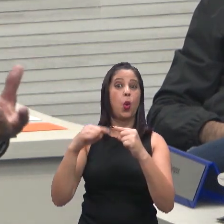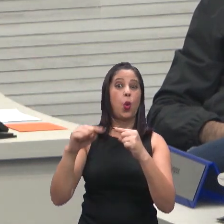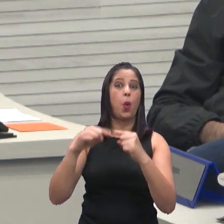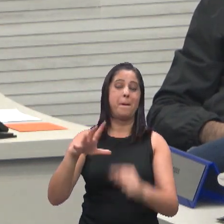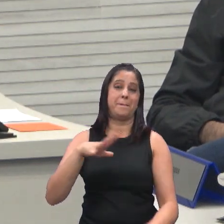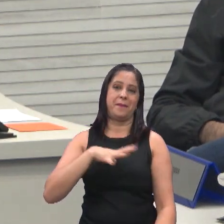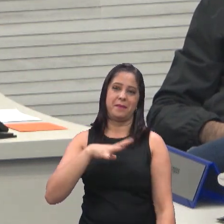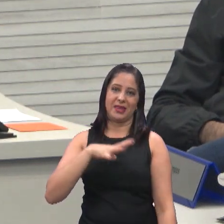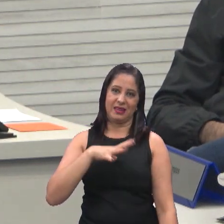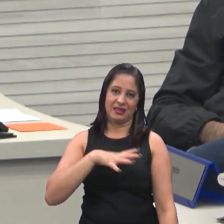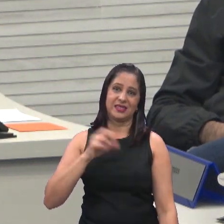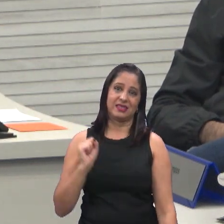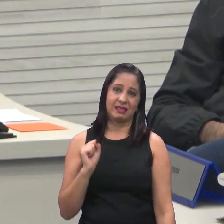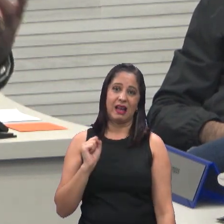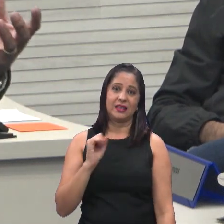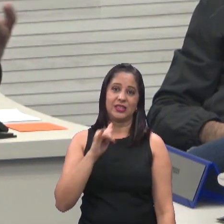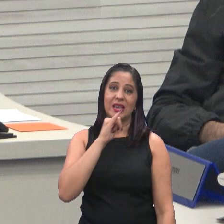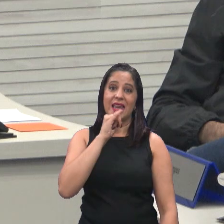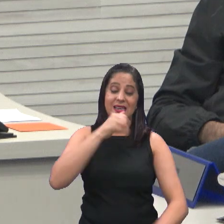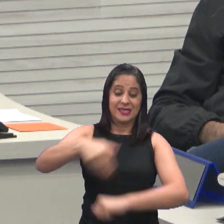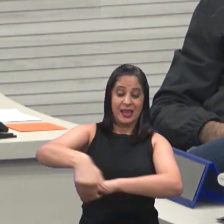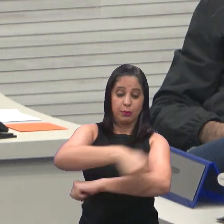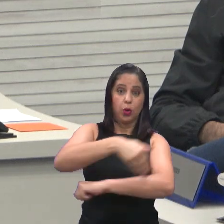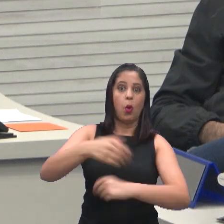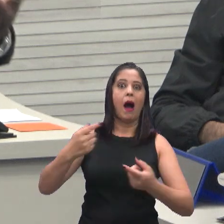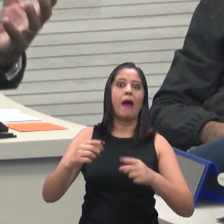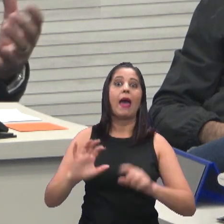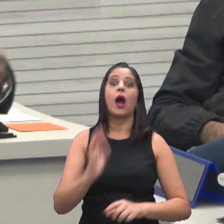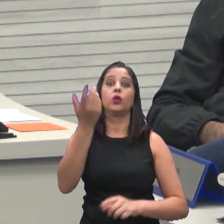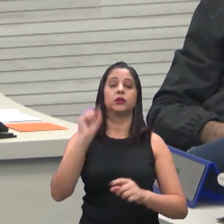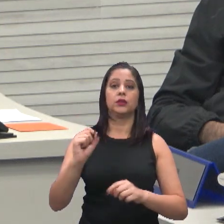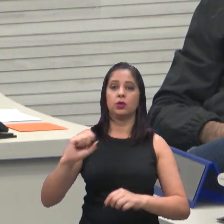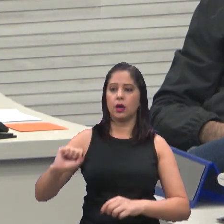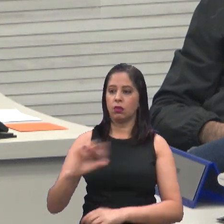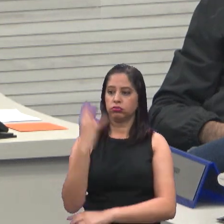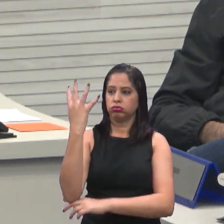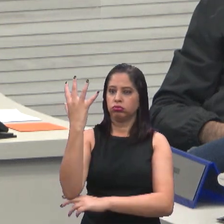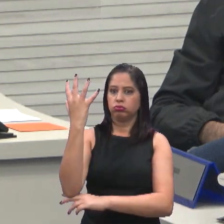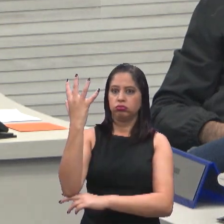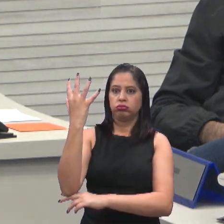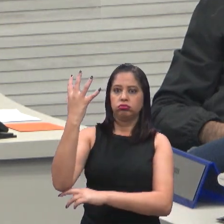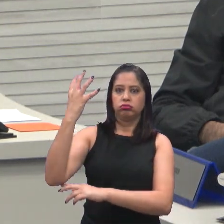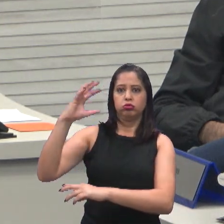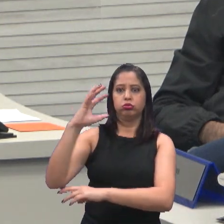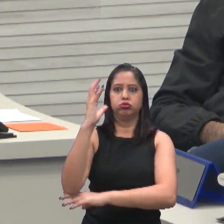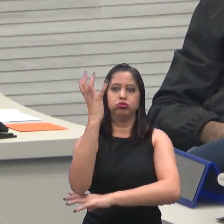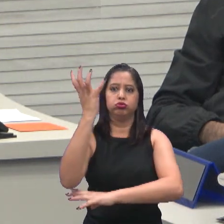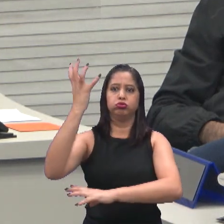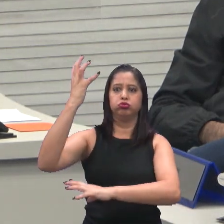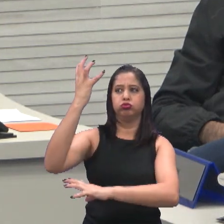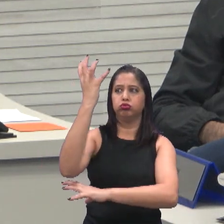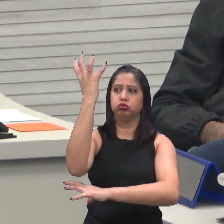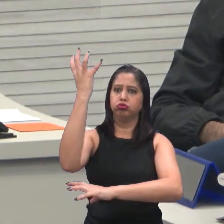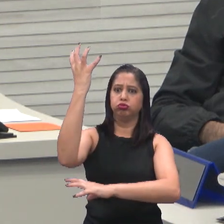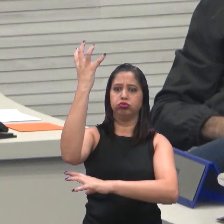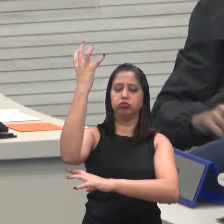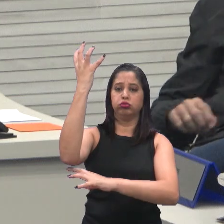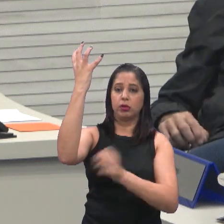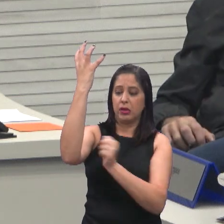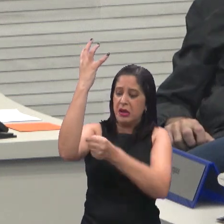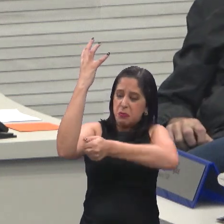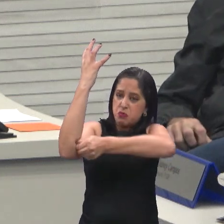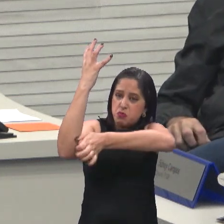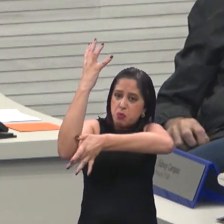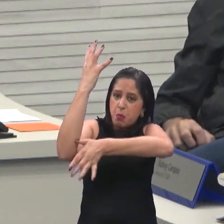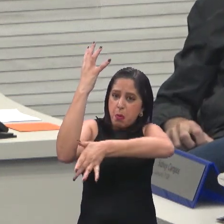se terem uma calçada e elas cresceram demais, o tronco se agigantou de tal forma que hoje não permite que nem mesmo